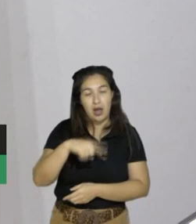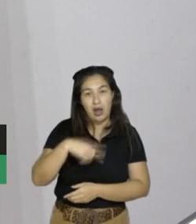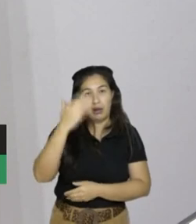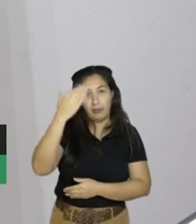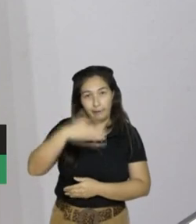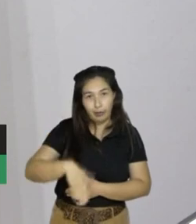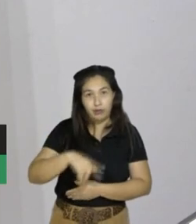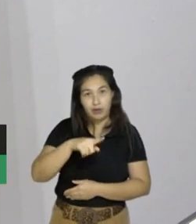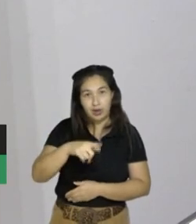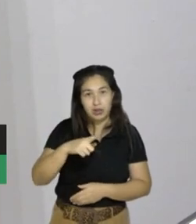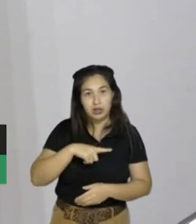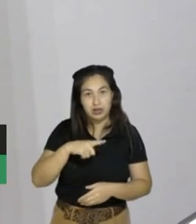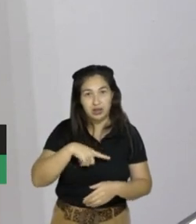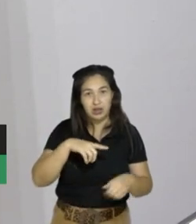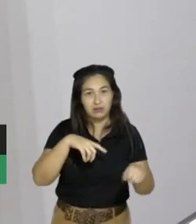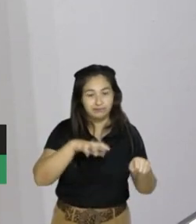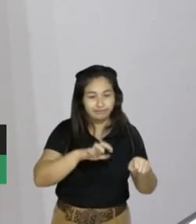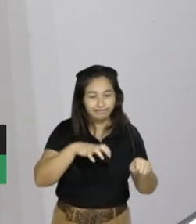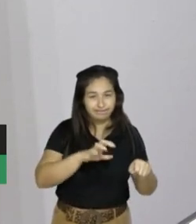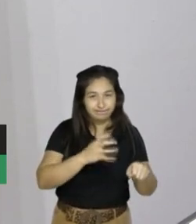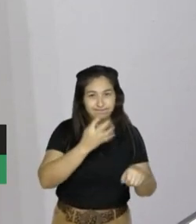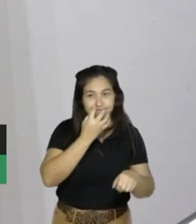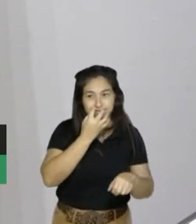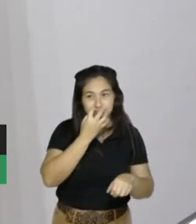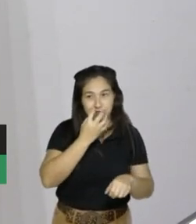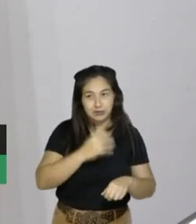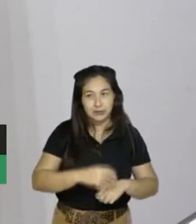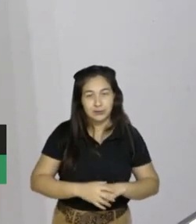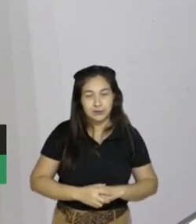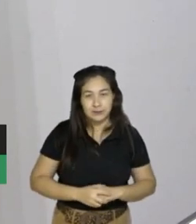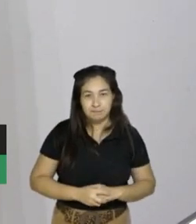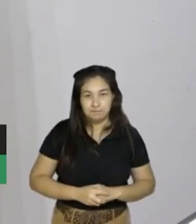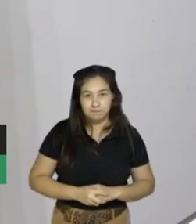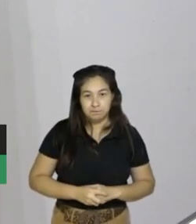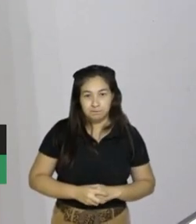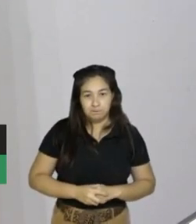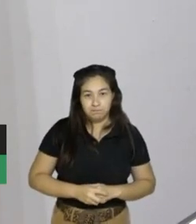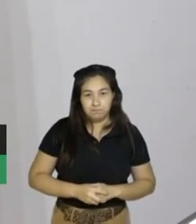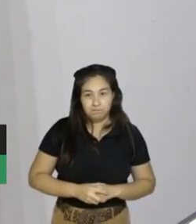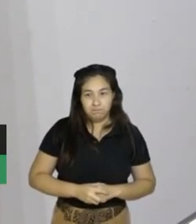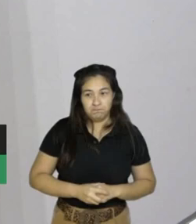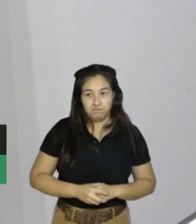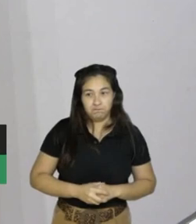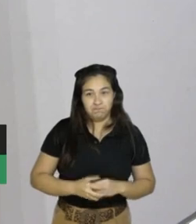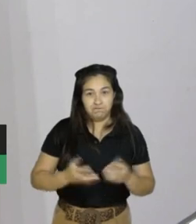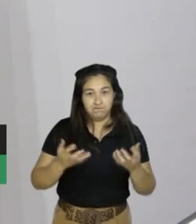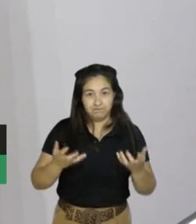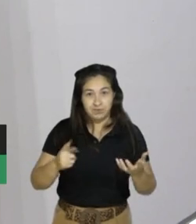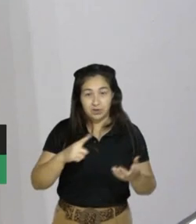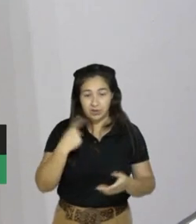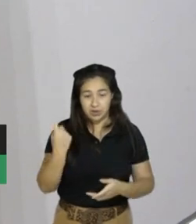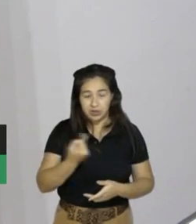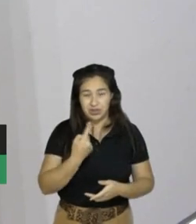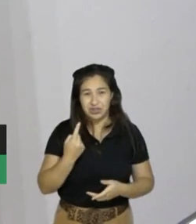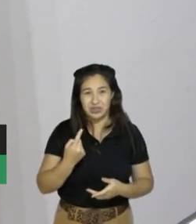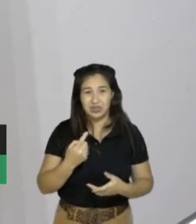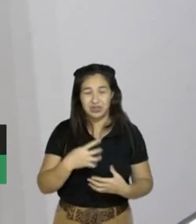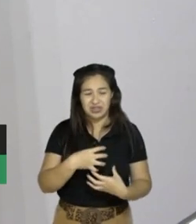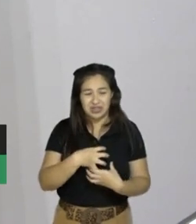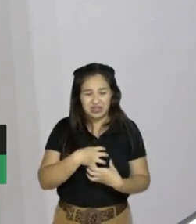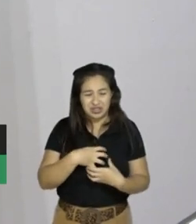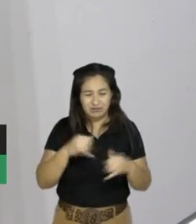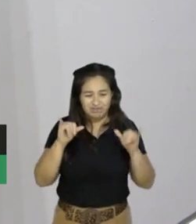que ele teve zoofilia com o cachorro então isso nos entristece muito quando nós conhecemos O Lado Escuro